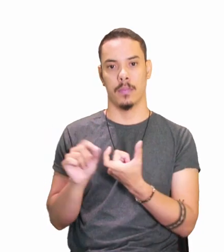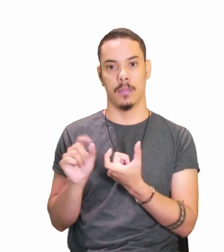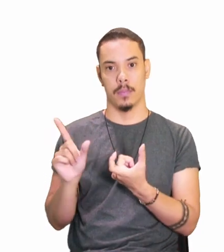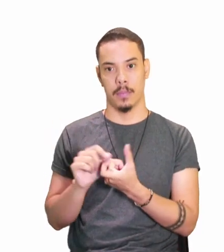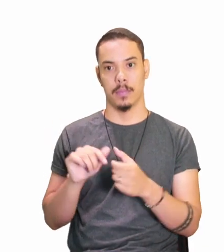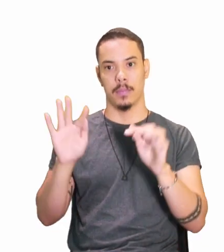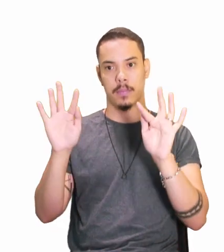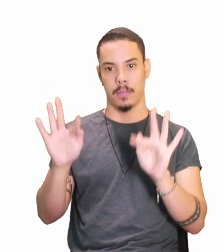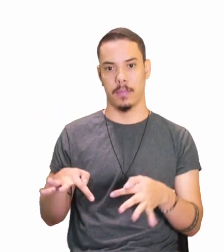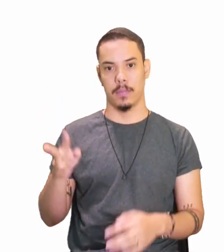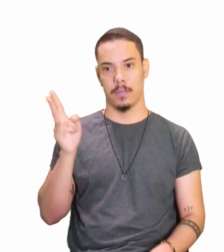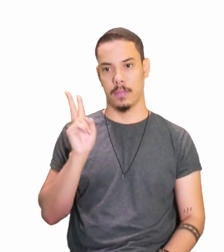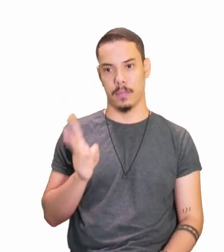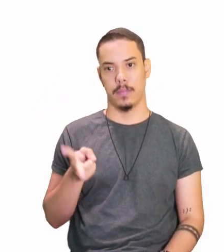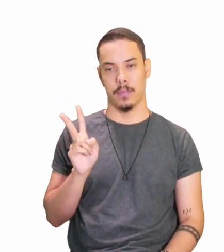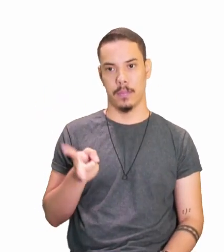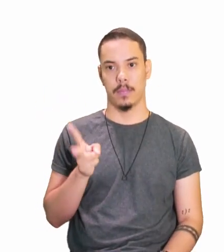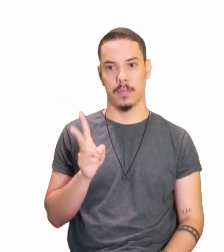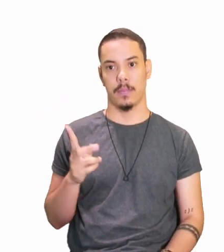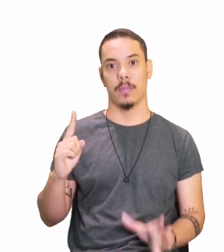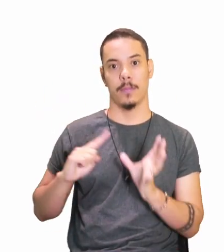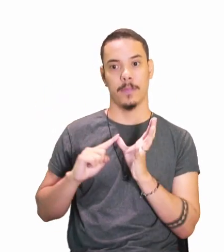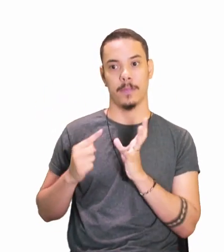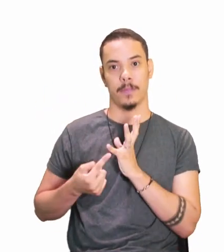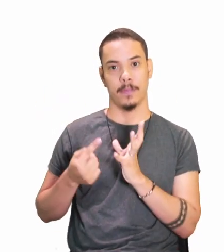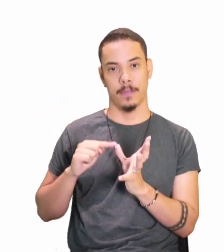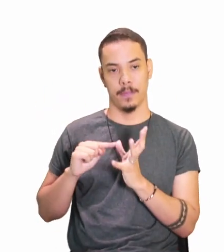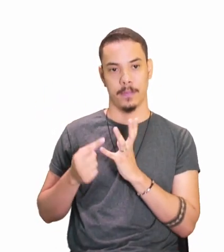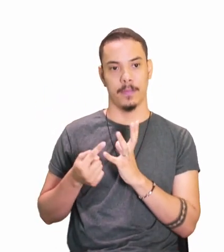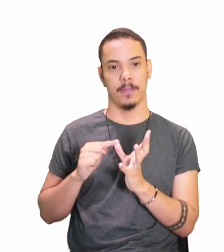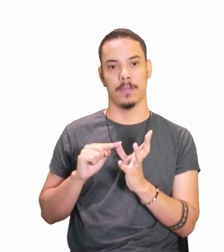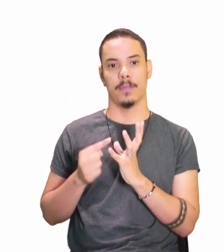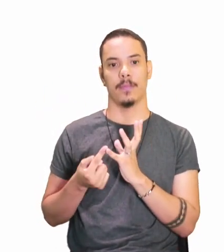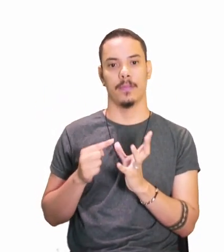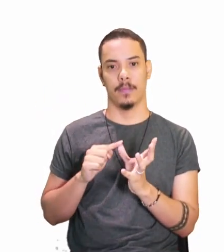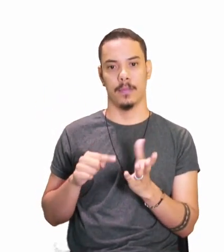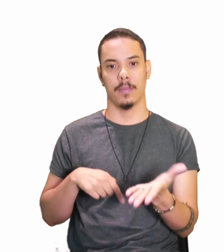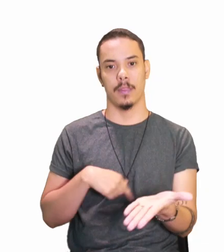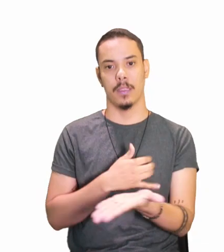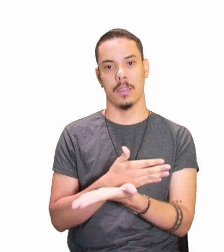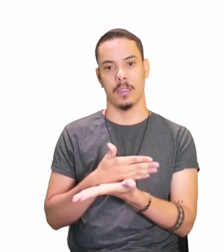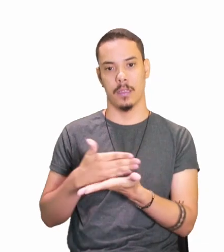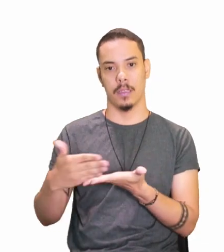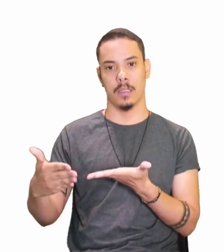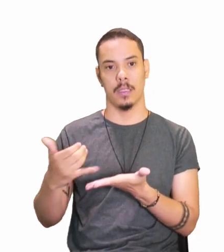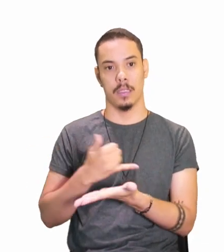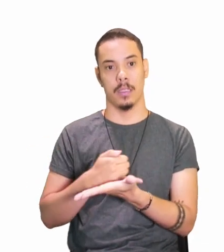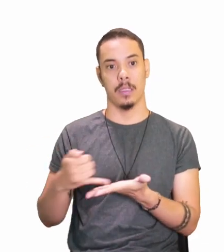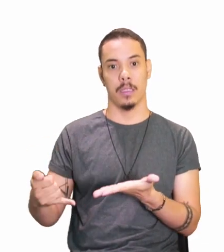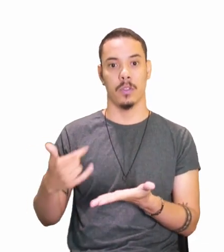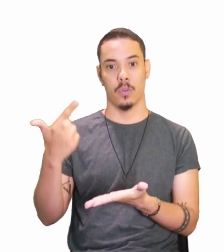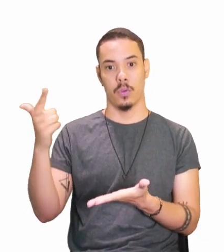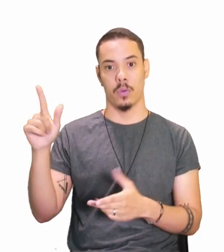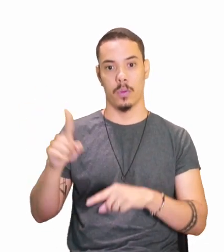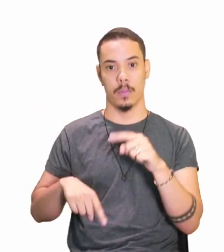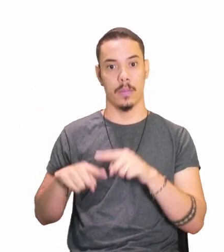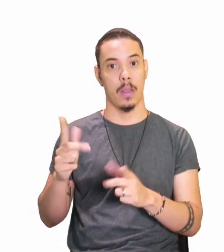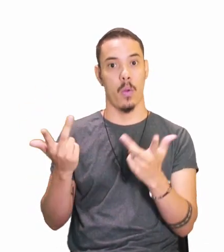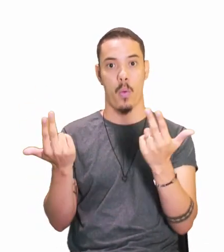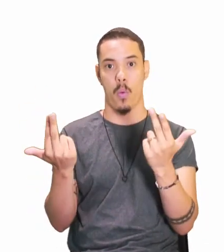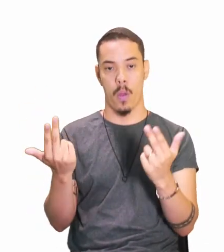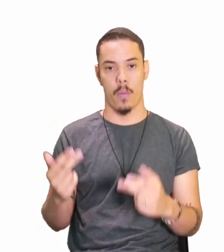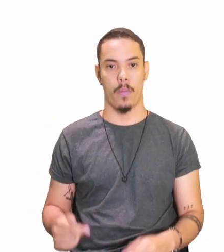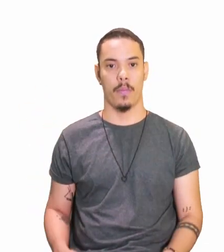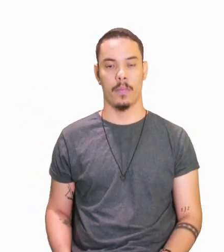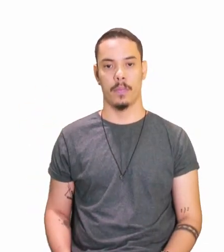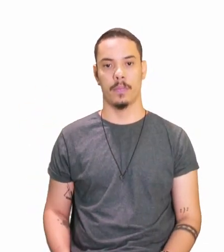prefixo termina com a mesma vogal e inicia o segundo elemento. Como assim,